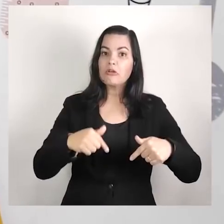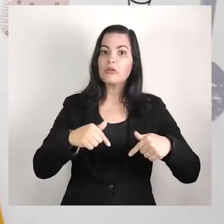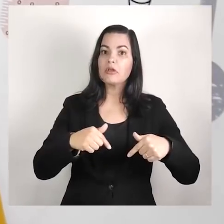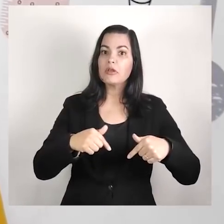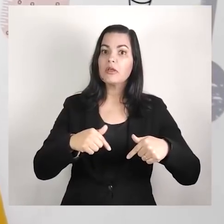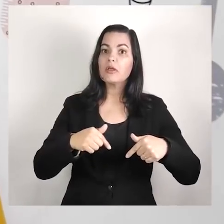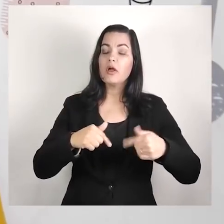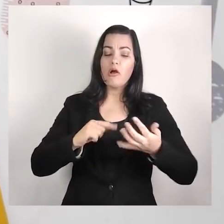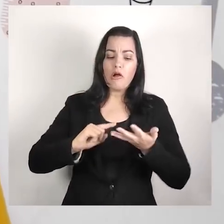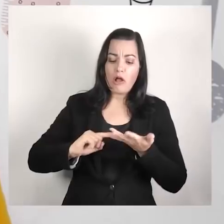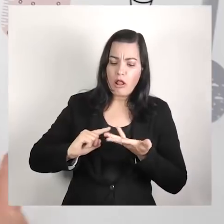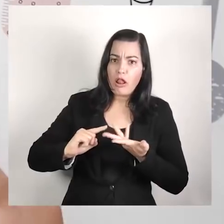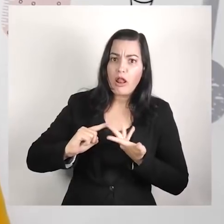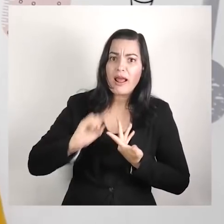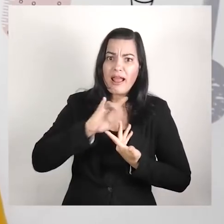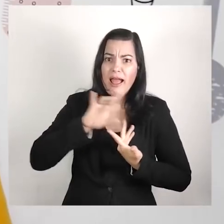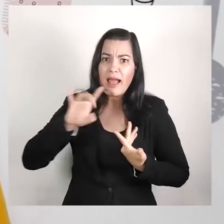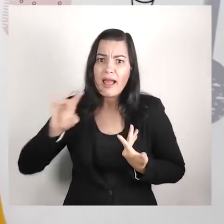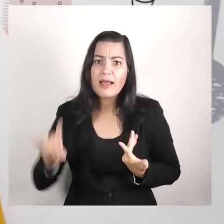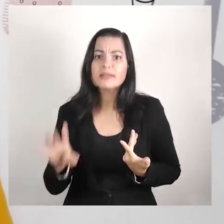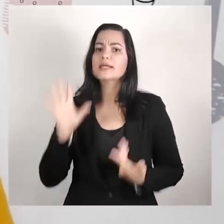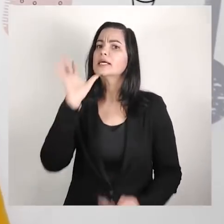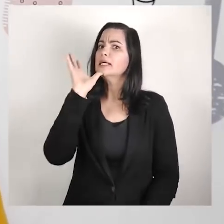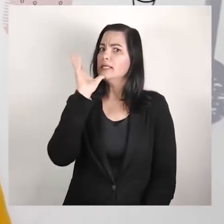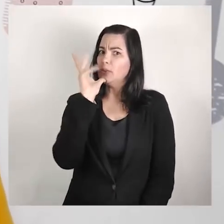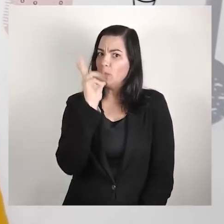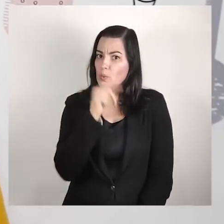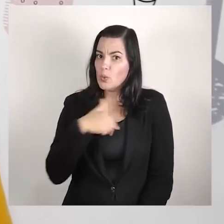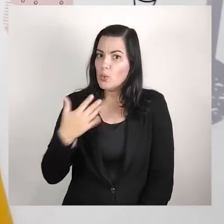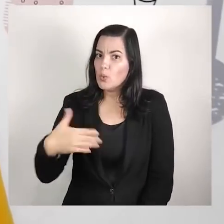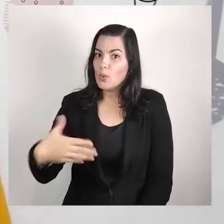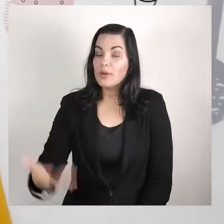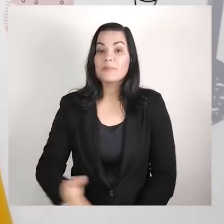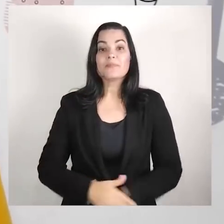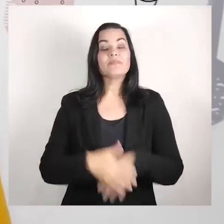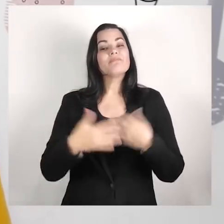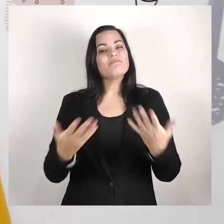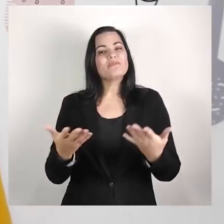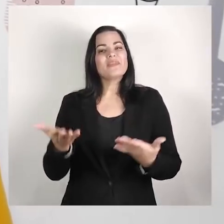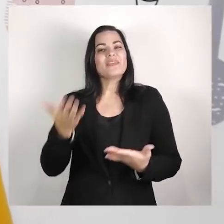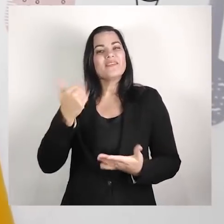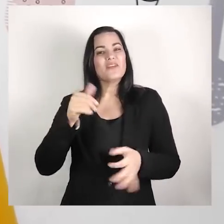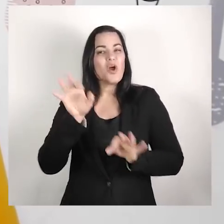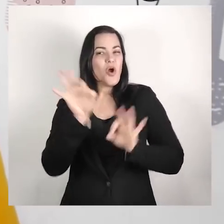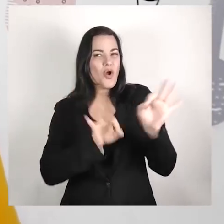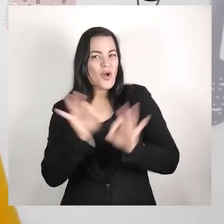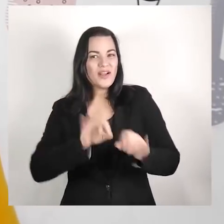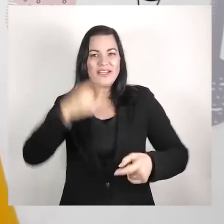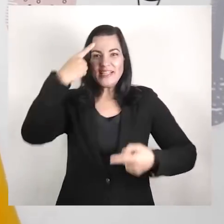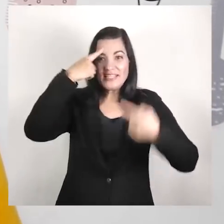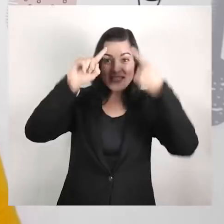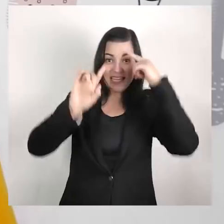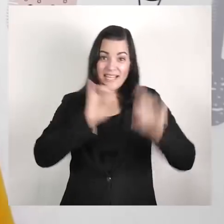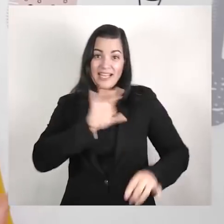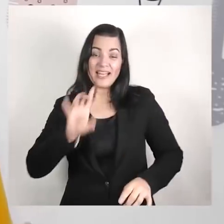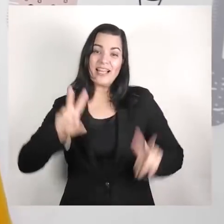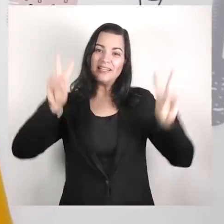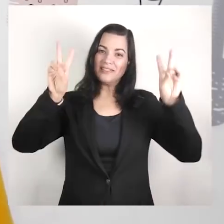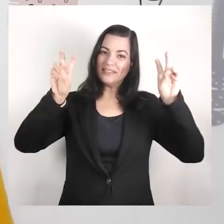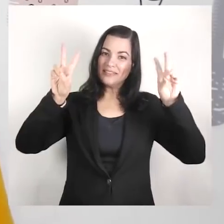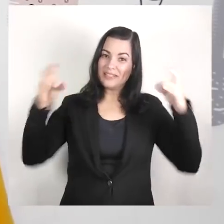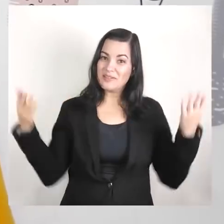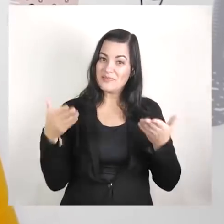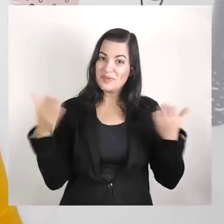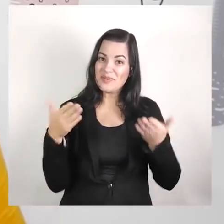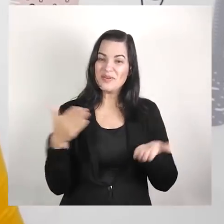ideias que, olha, nós ficaríamos aqui um tempão falando sobre eles. Então vamos organizar